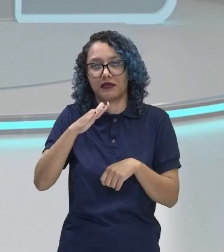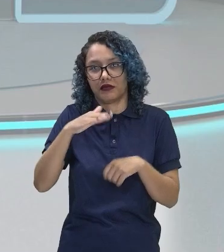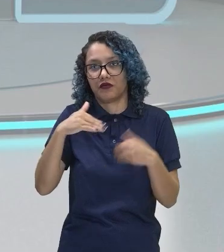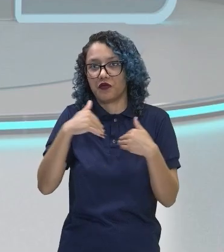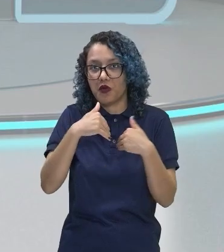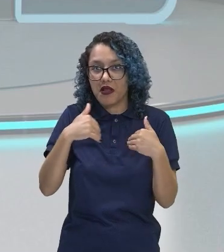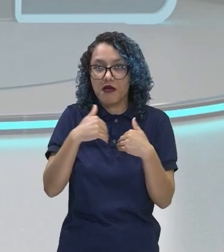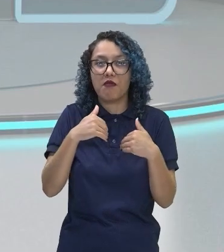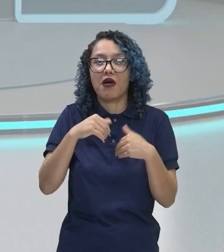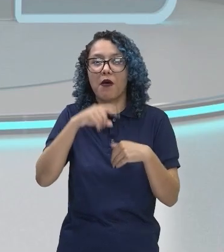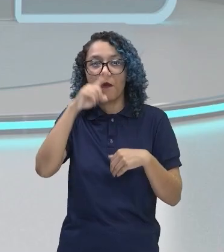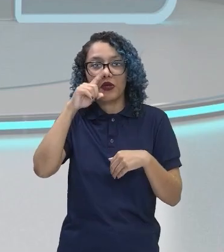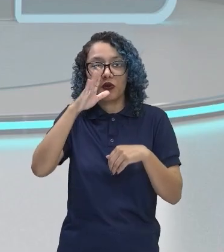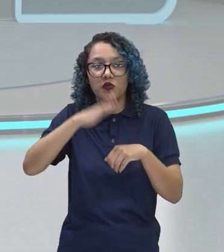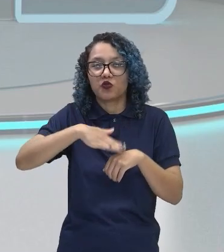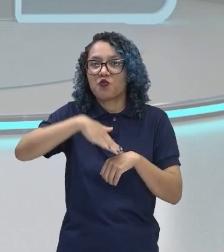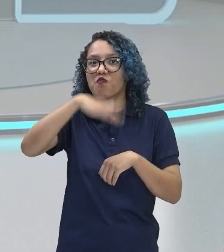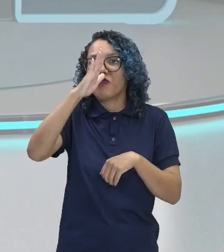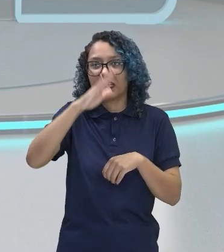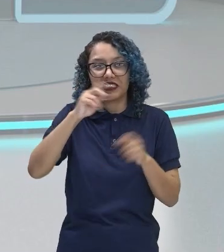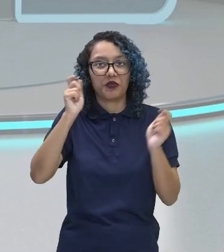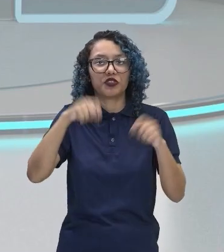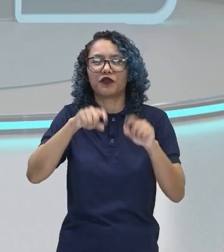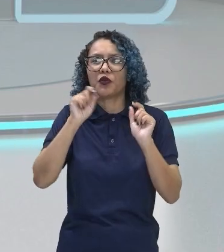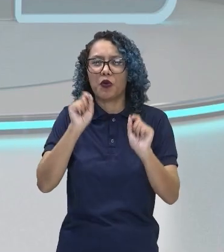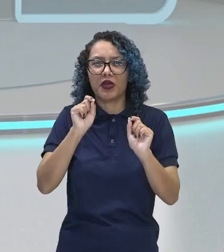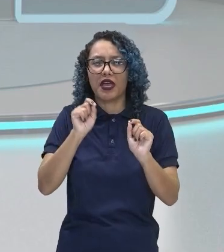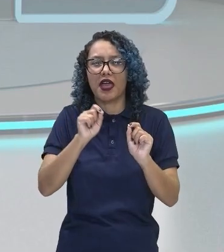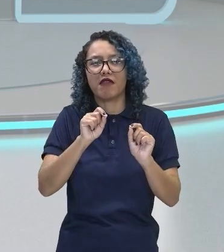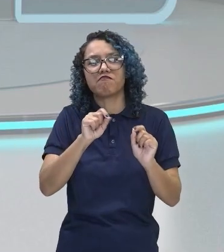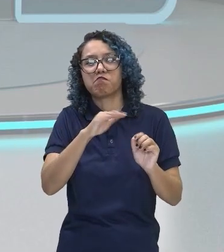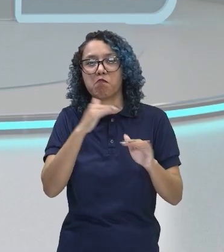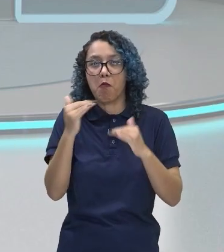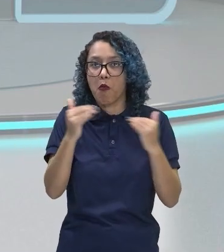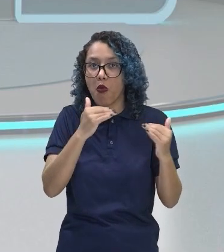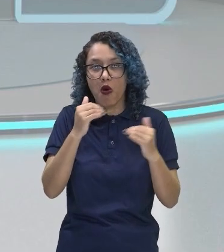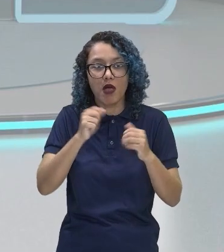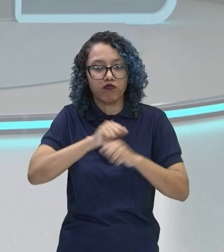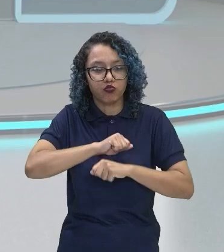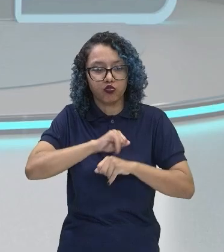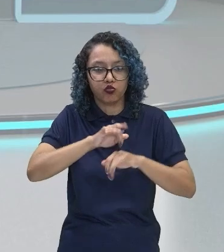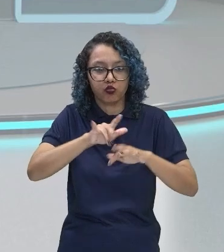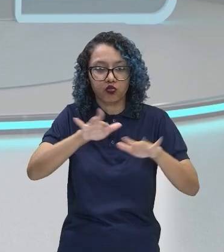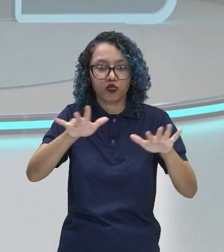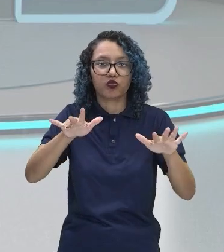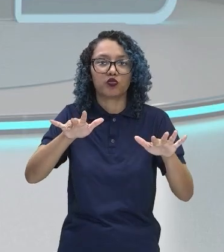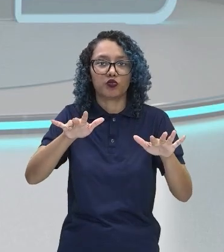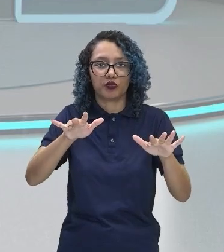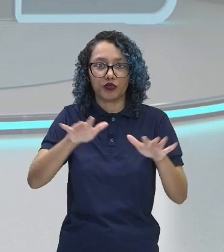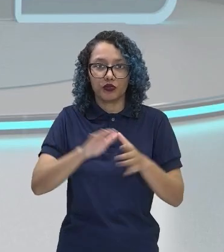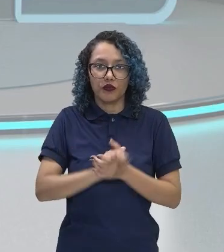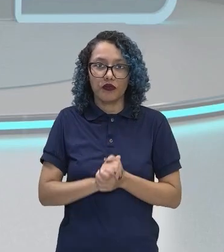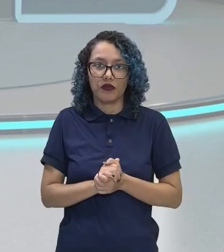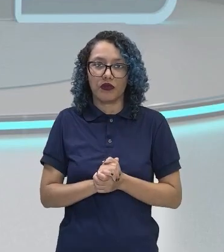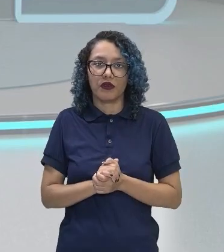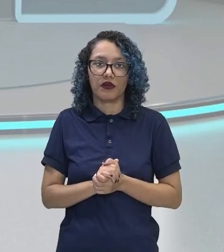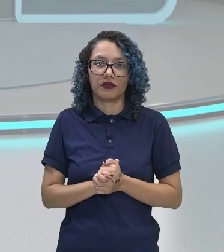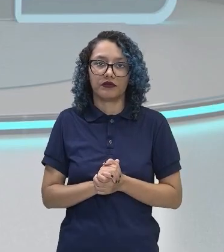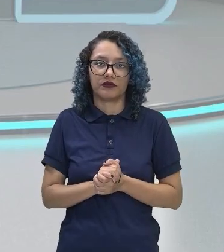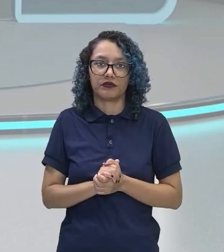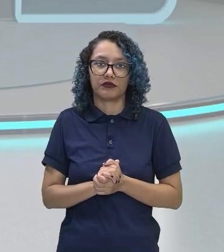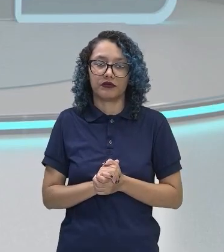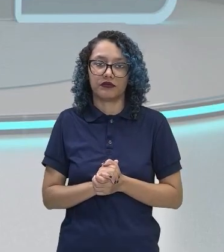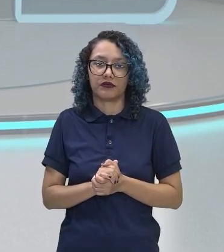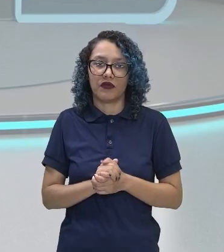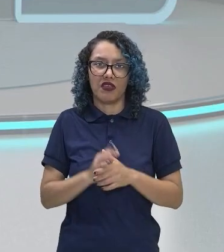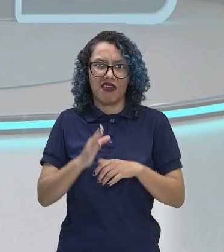mais mortal. Aí, mais mortal, eu estou utilizando aqui um erro gramatical, porque nós não temos mais, né? Mais,